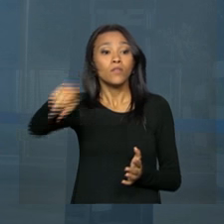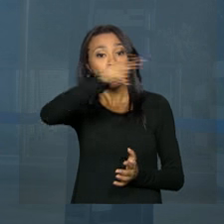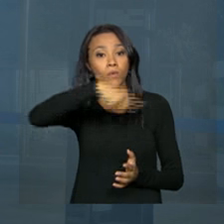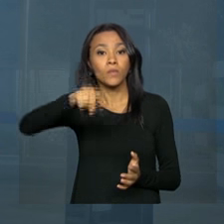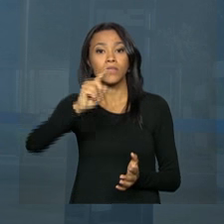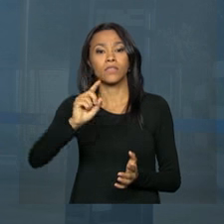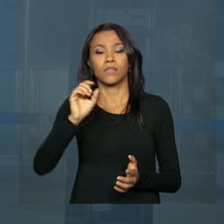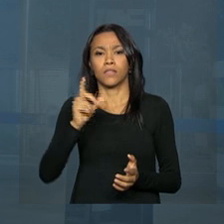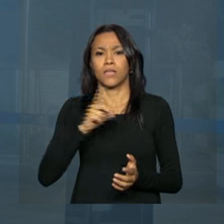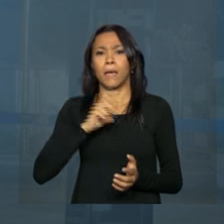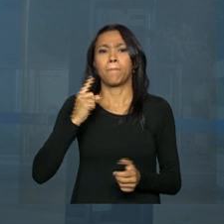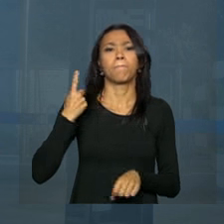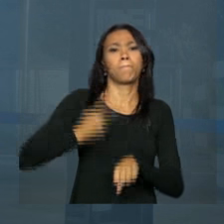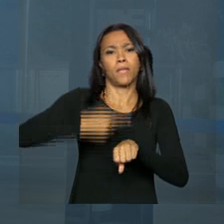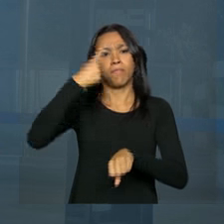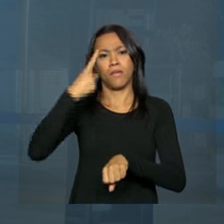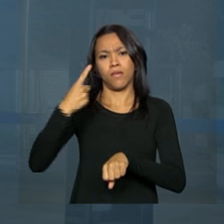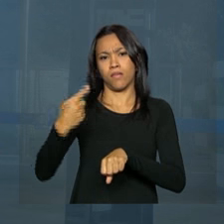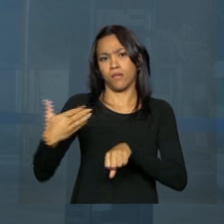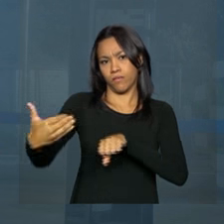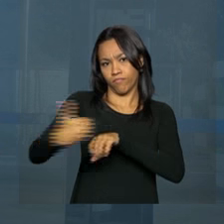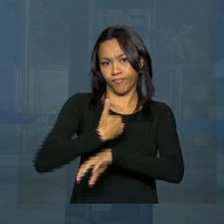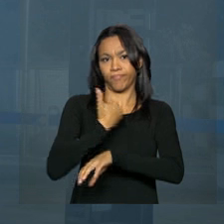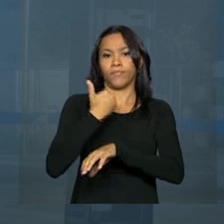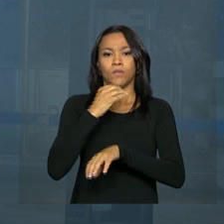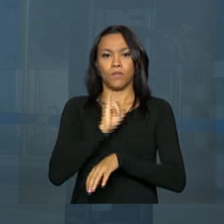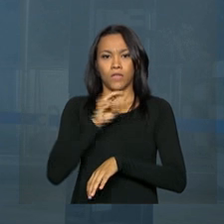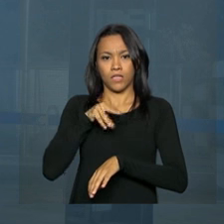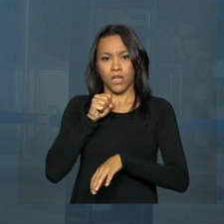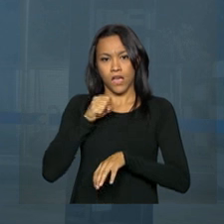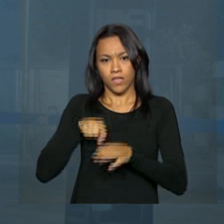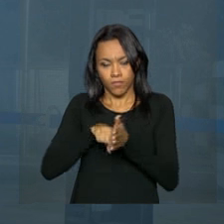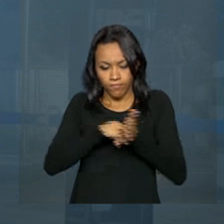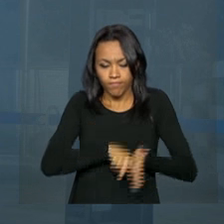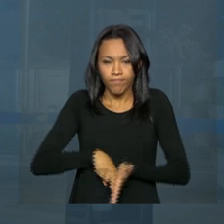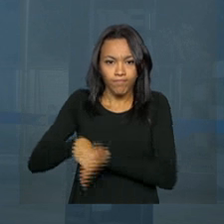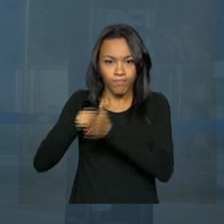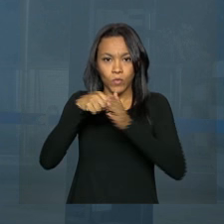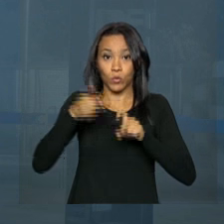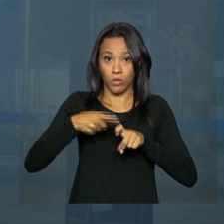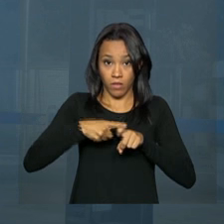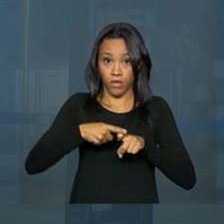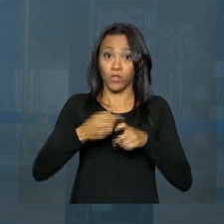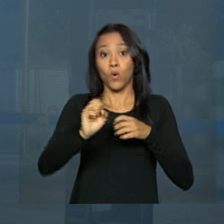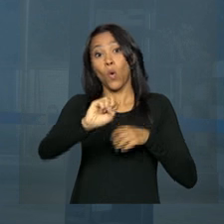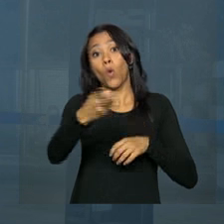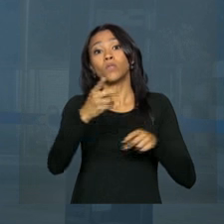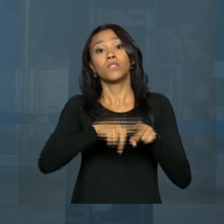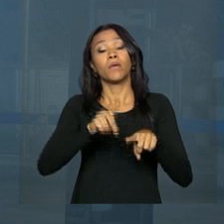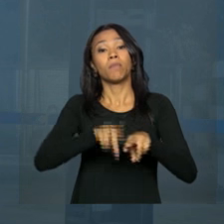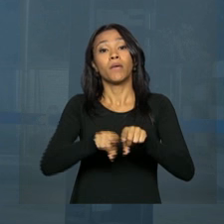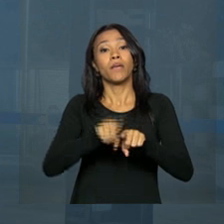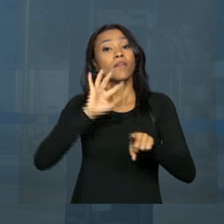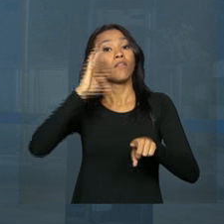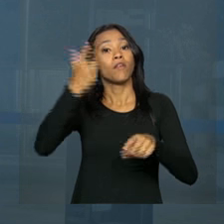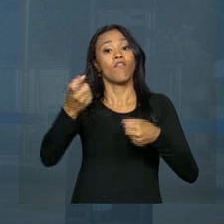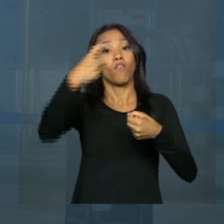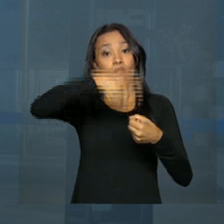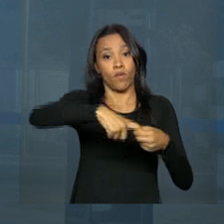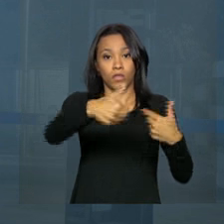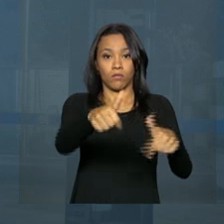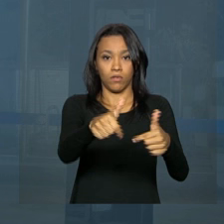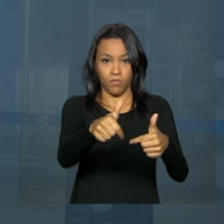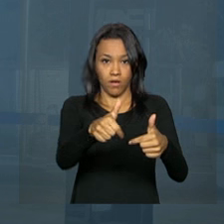é a primeira perícia que ele vai fazer e também os casos de retorno ao trabalho é com esse que nós